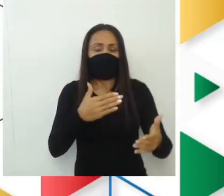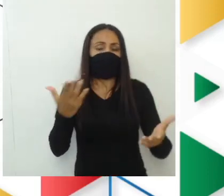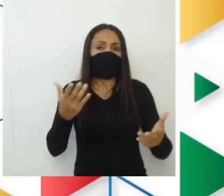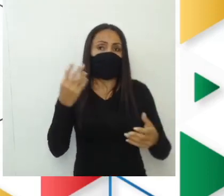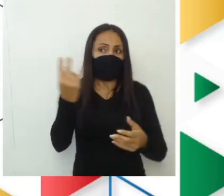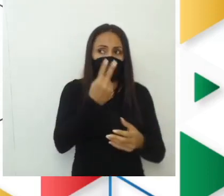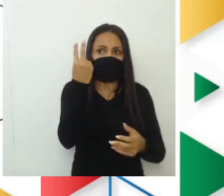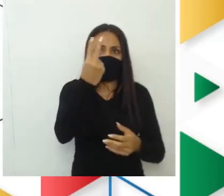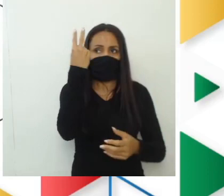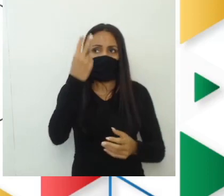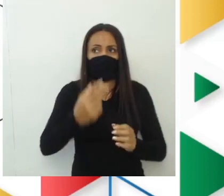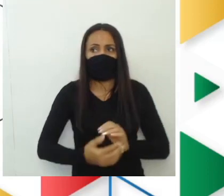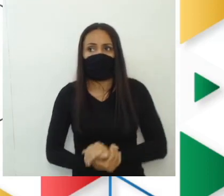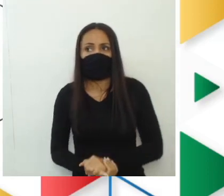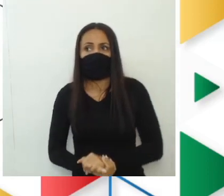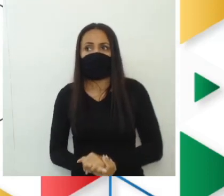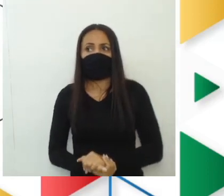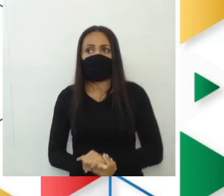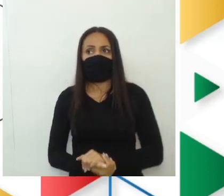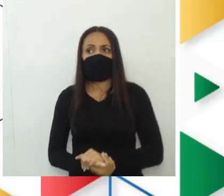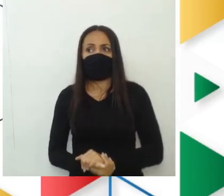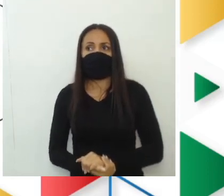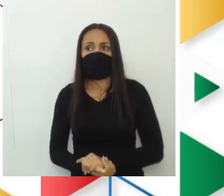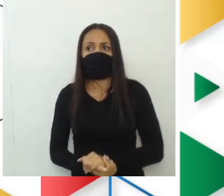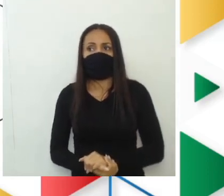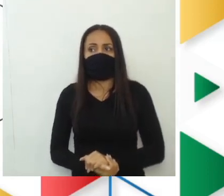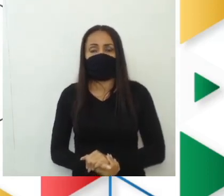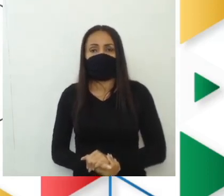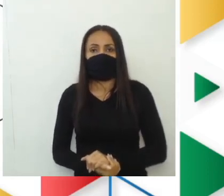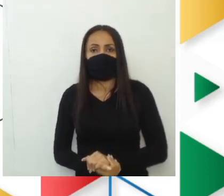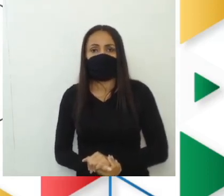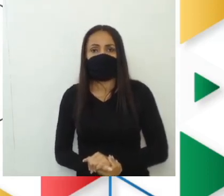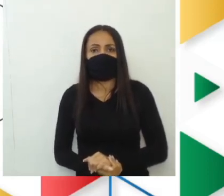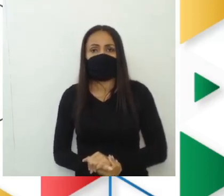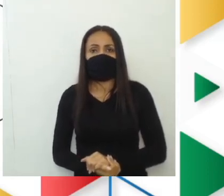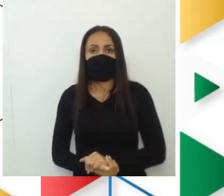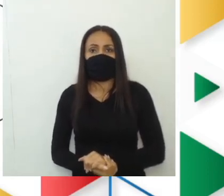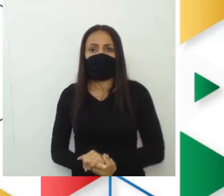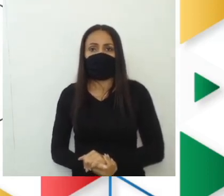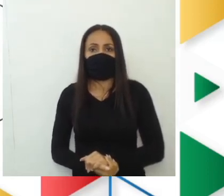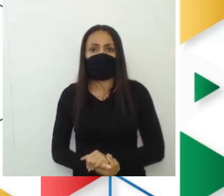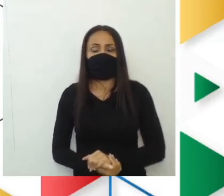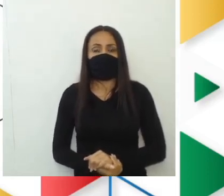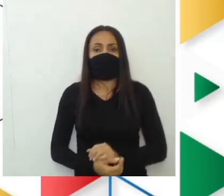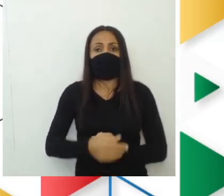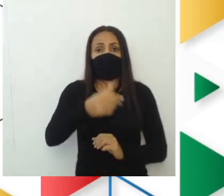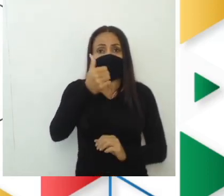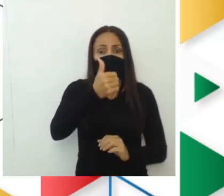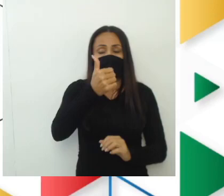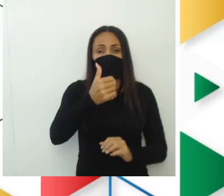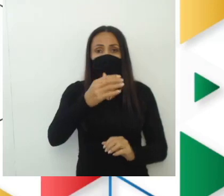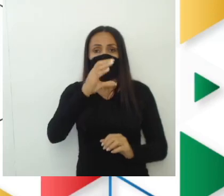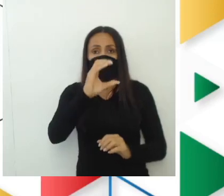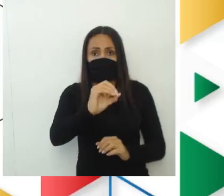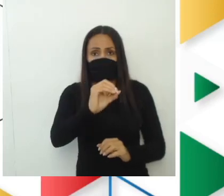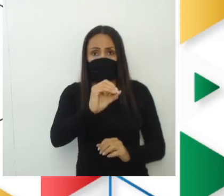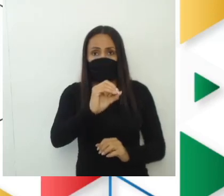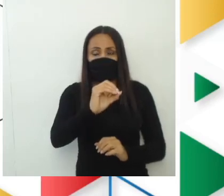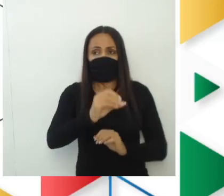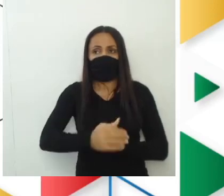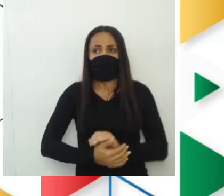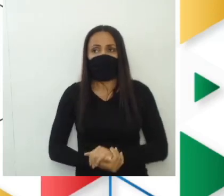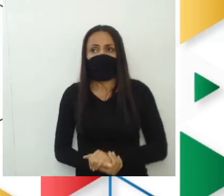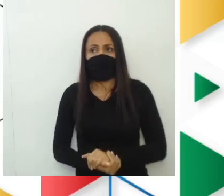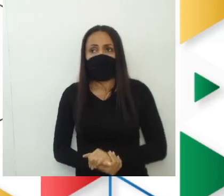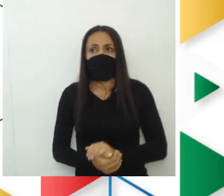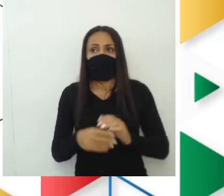é sucessor do número 2, logo ele vem depois, né? Então veja, primeiro vem o 0, depois o sucessor na